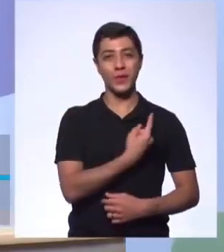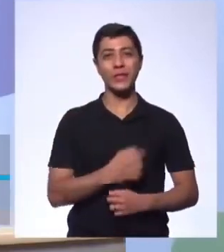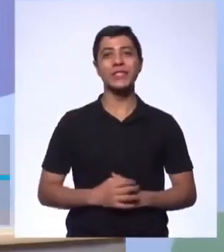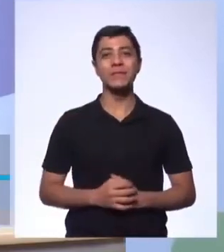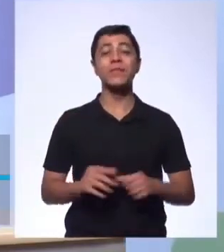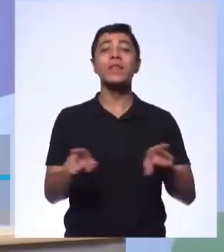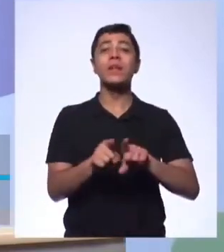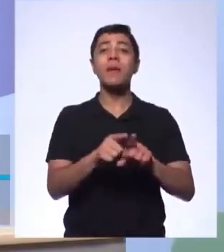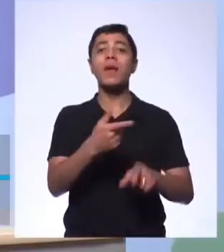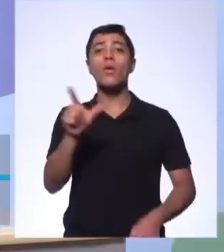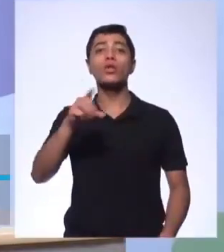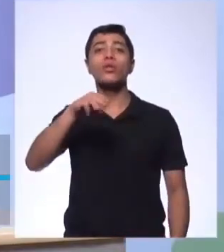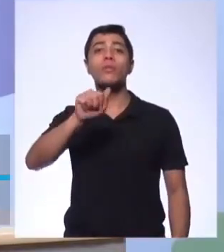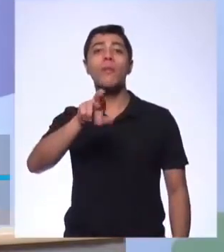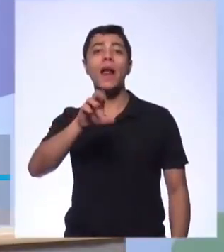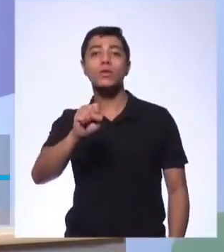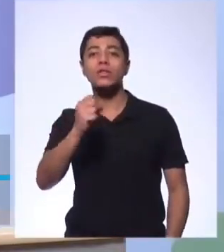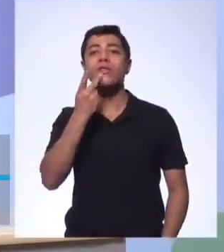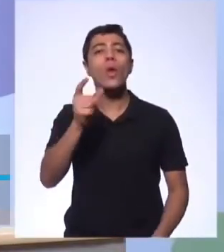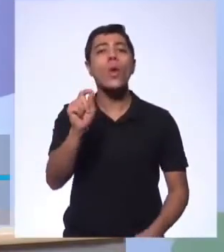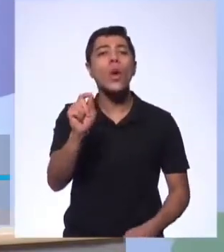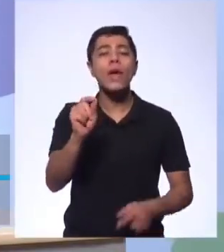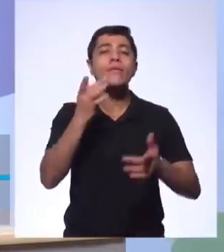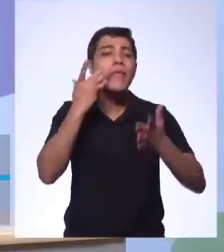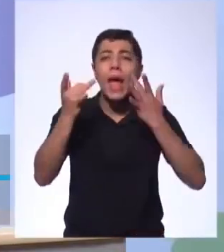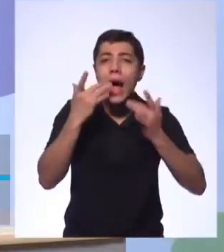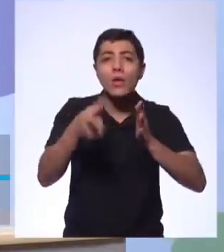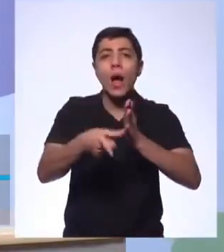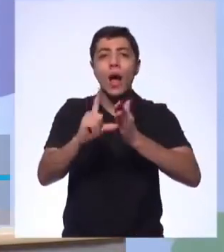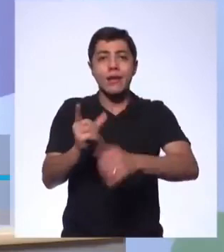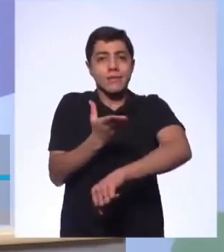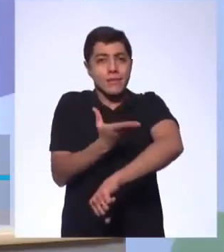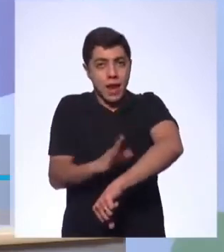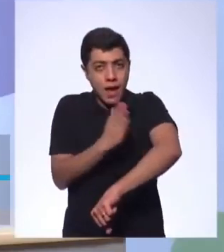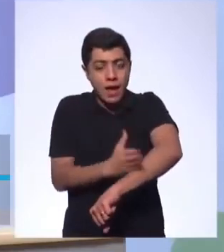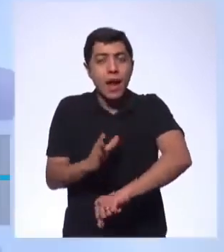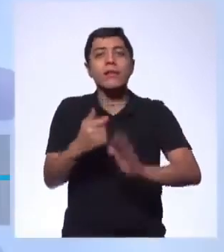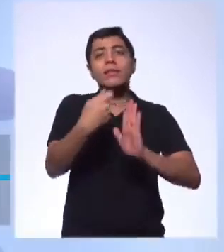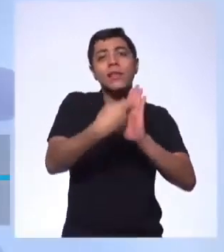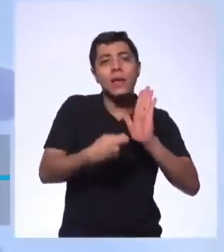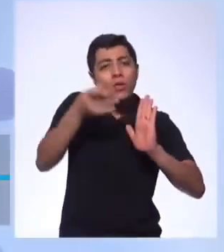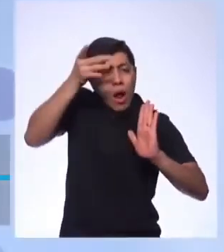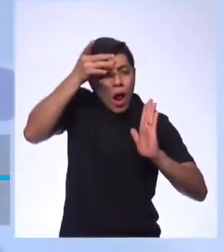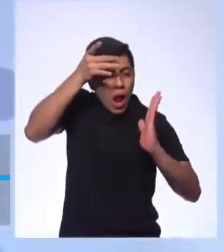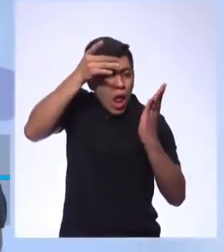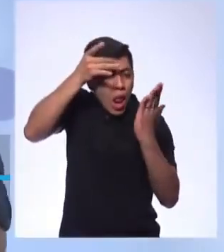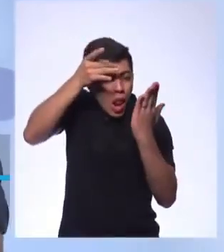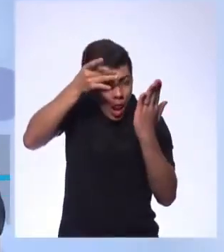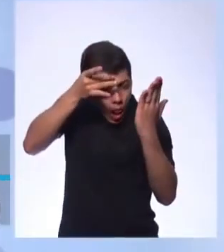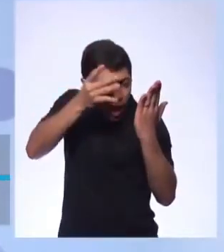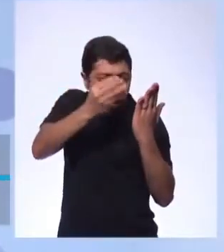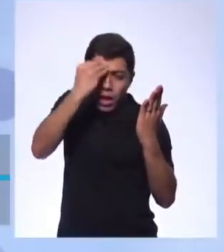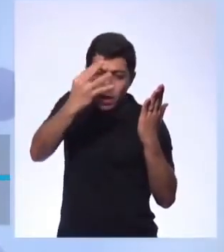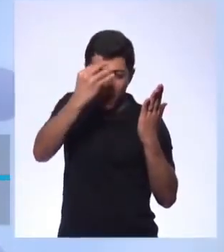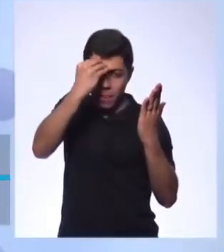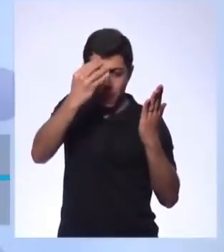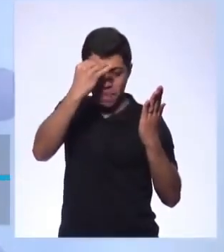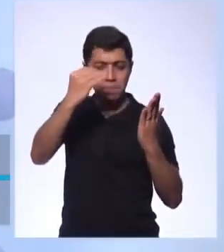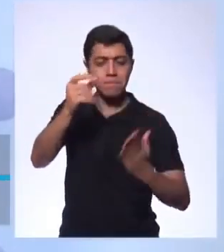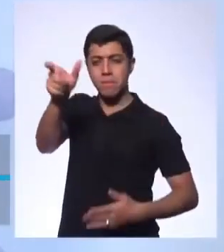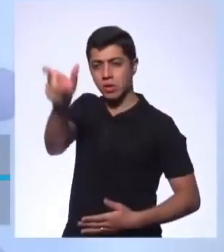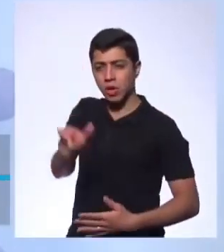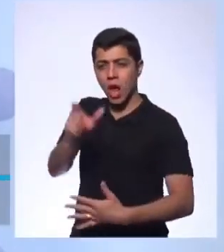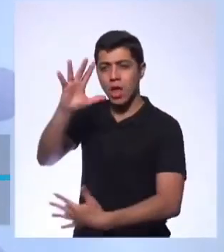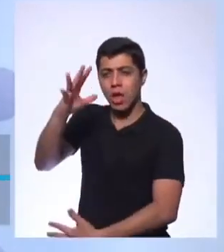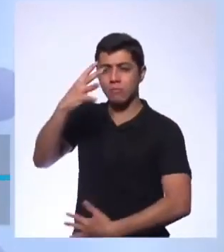decorando textos, incorporando as personagens, bem profissional o negócio aqui. Porque não tem teatrinho, né? Eu falei na primeira aula sobre isso, que